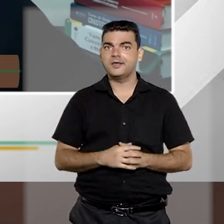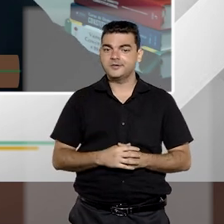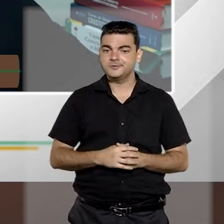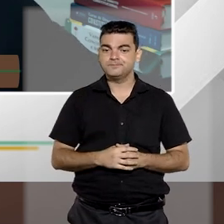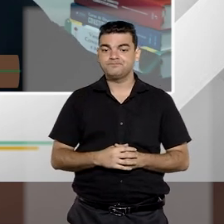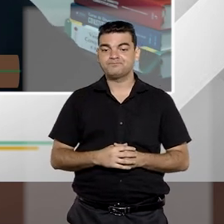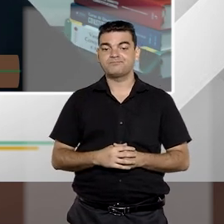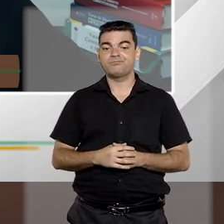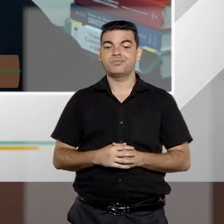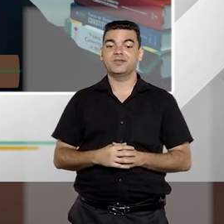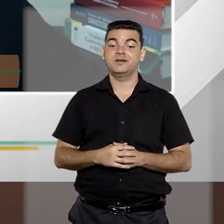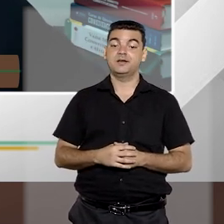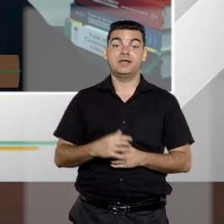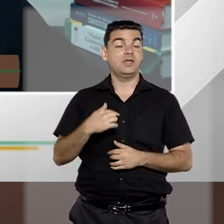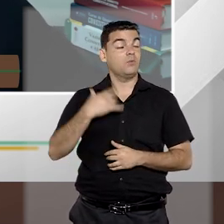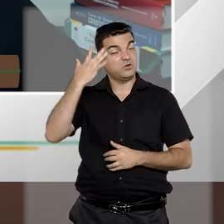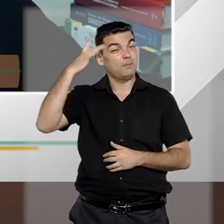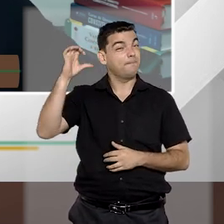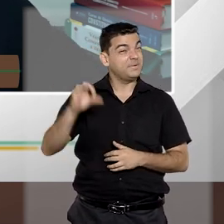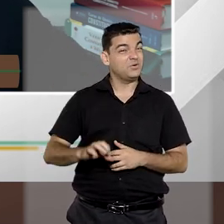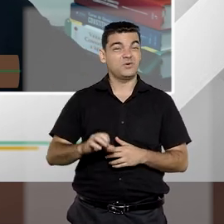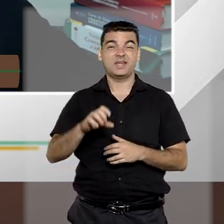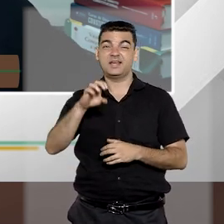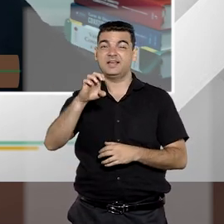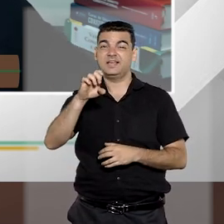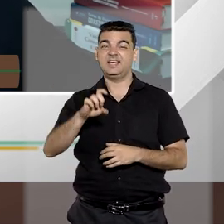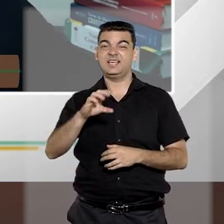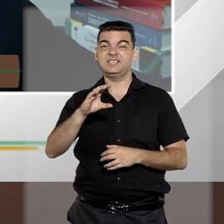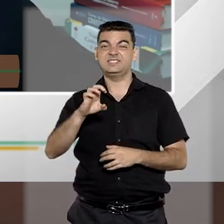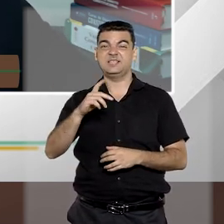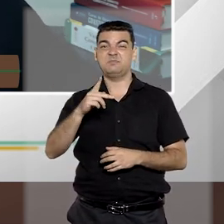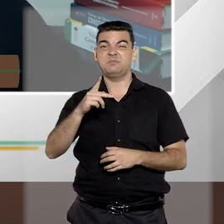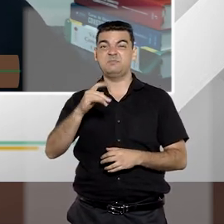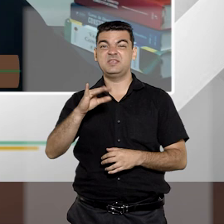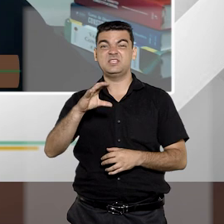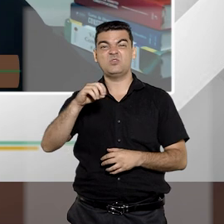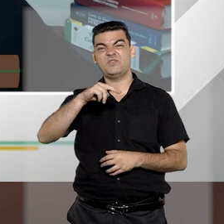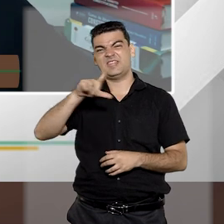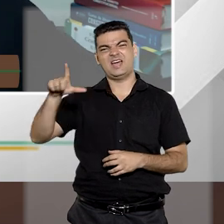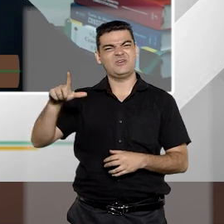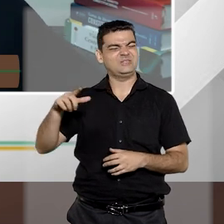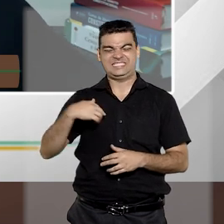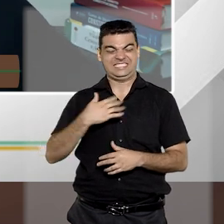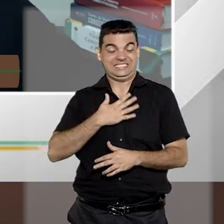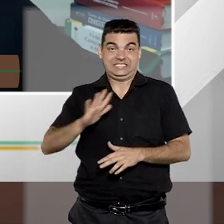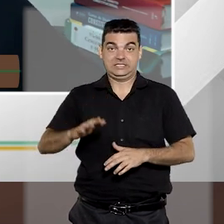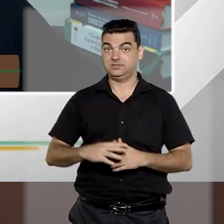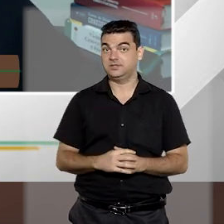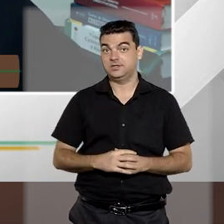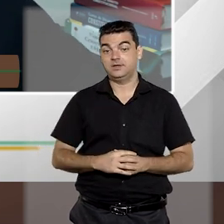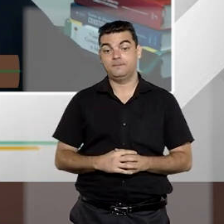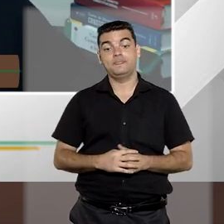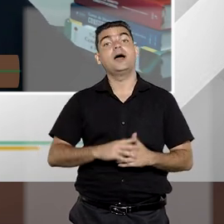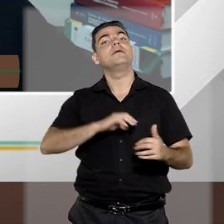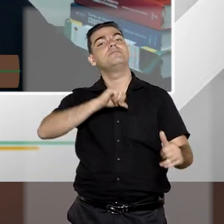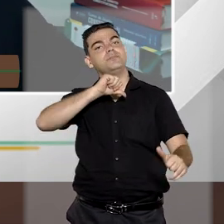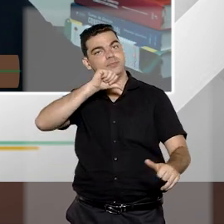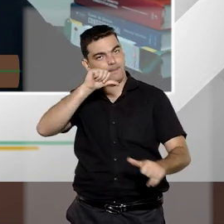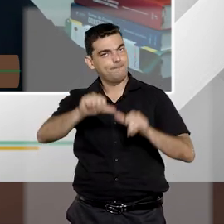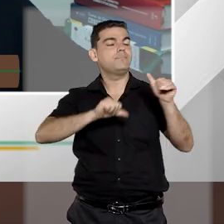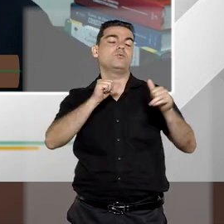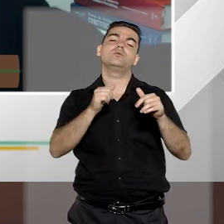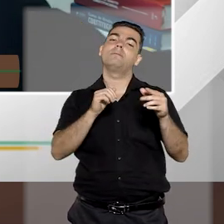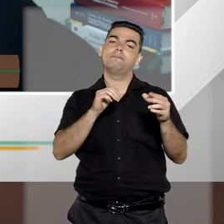termo excepcional, né? Esse para mim é o pior, né? Até chegarmos ali, por exemplo, na Constituição de 88, seu texto originário, que vinha com o